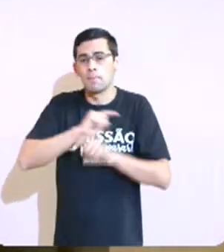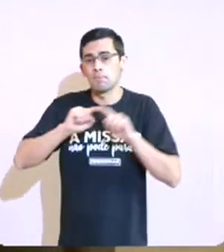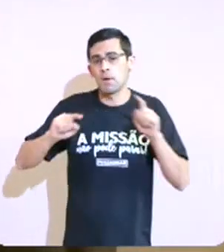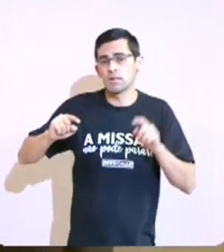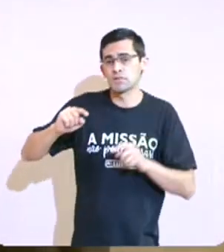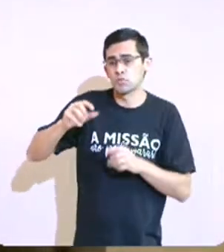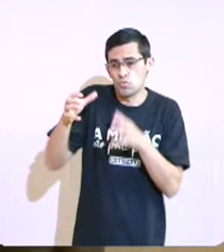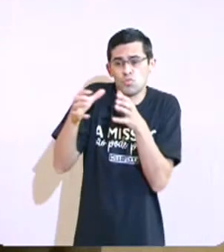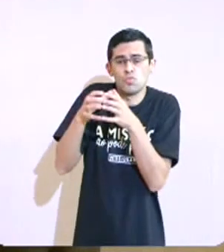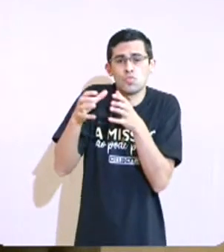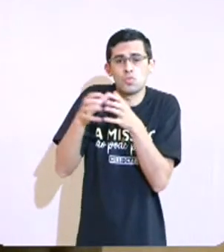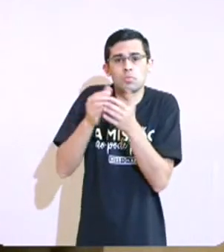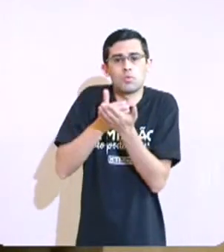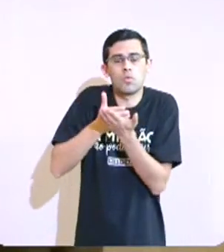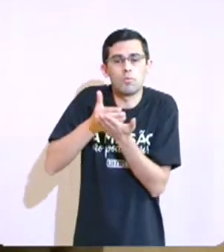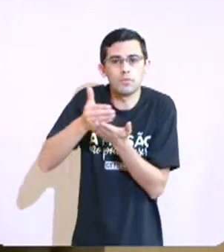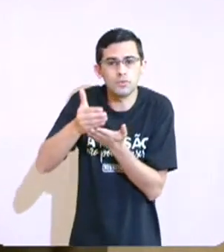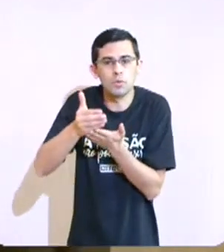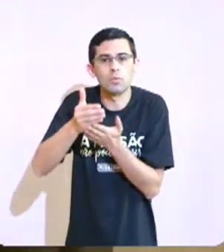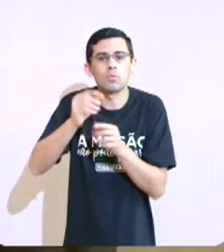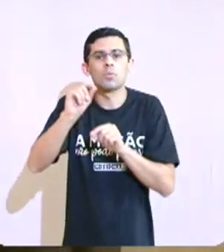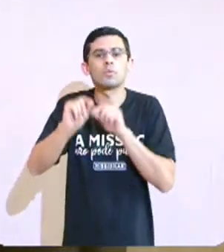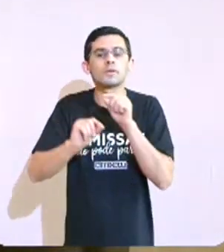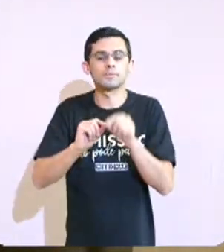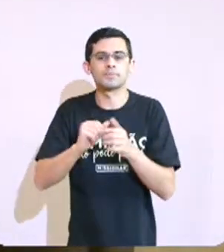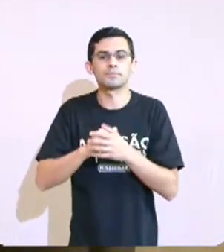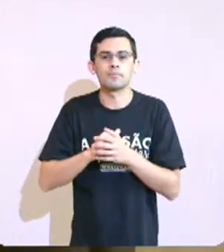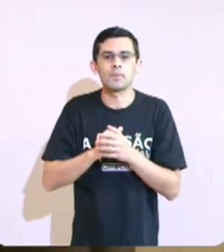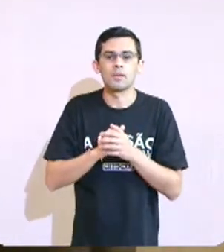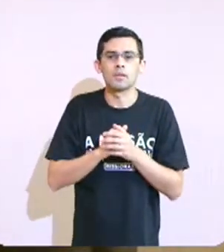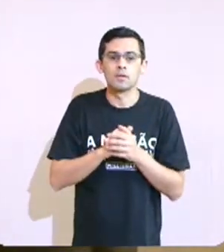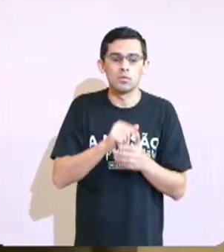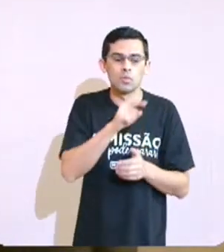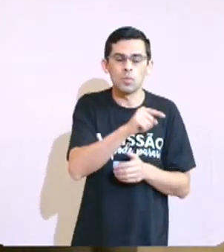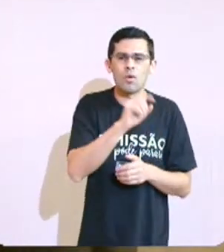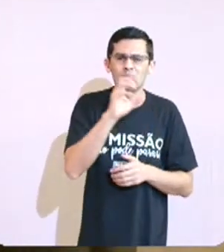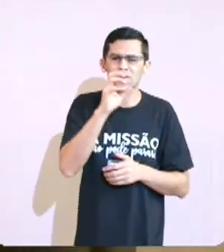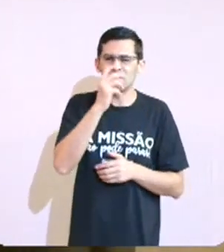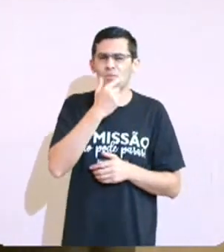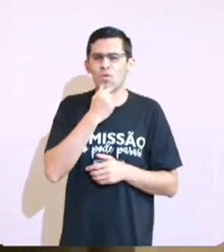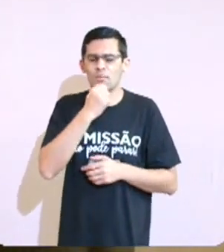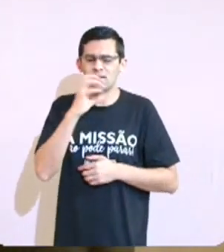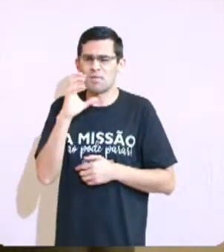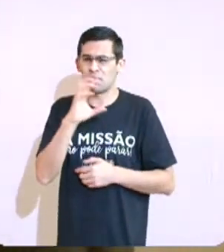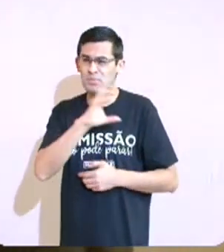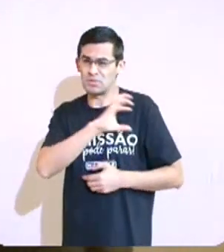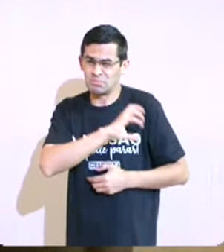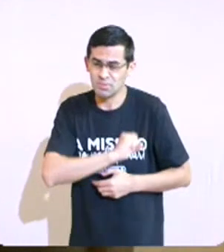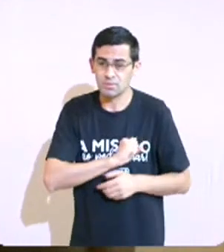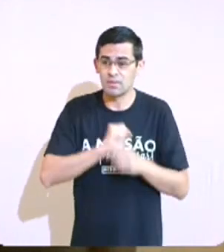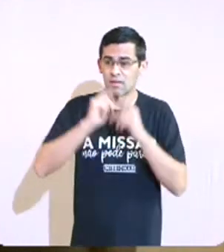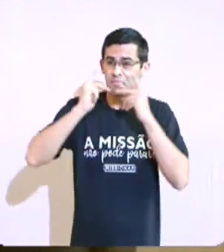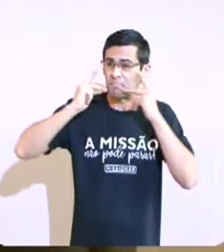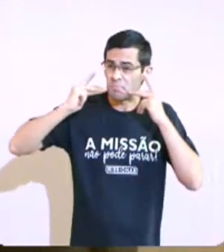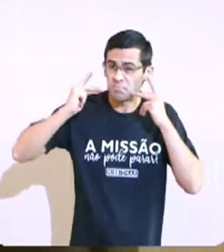dia um grupo começou, por 2 dias funcionou, onde ele apaixonadamente comunicava o